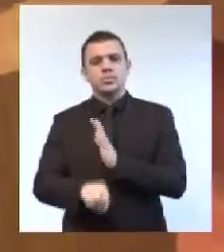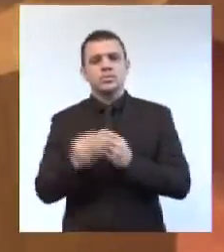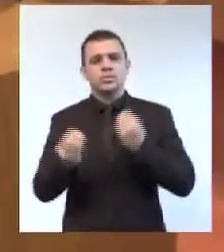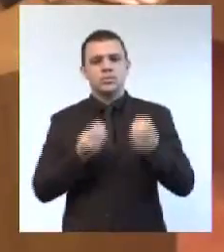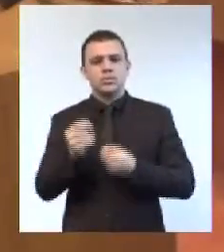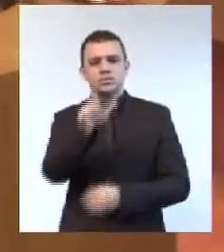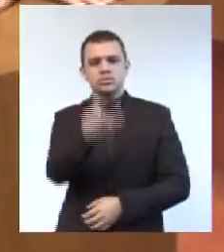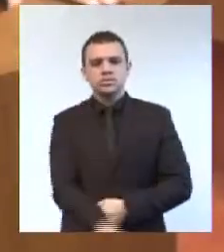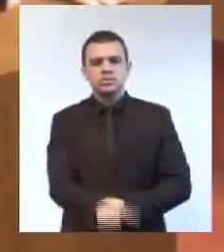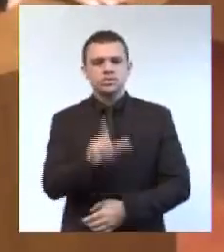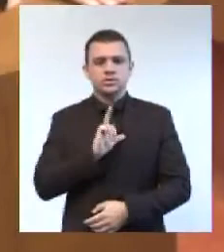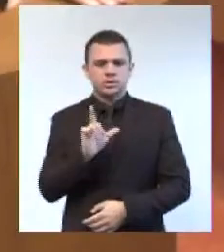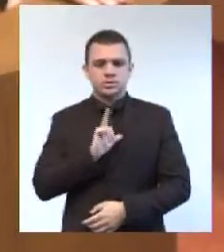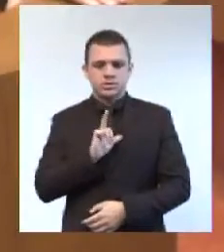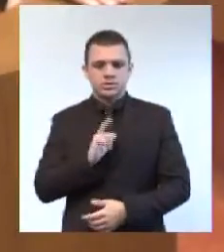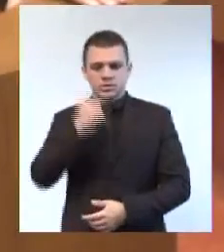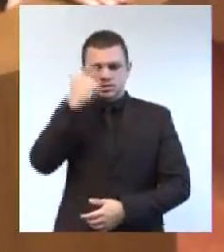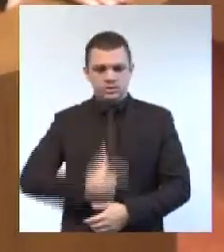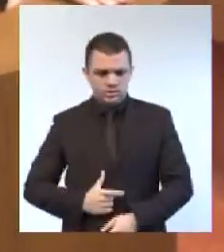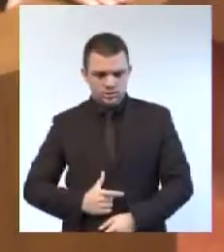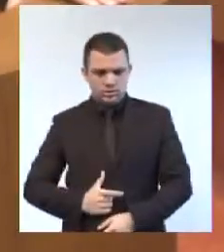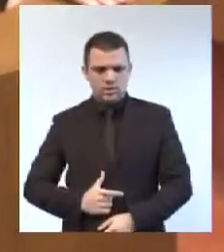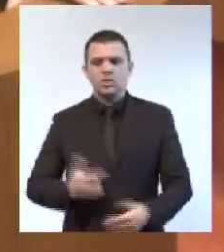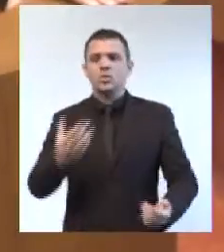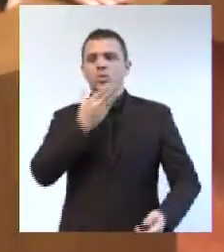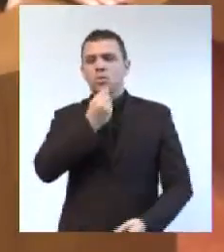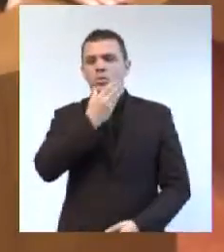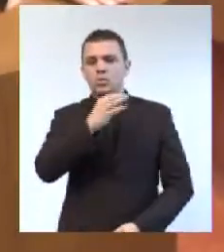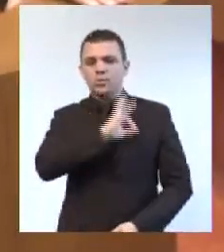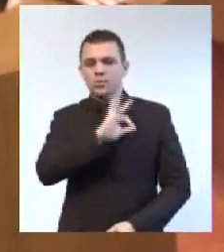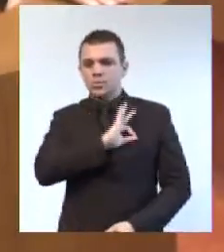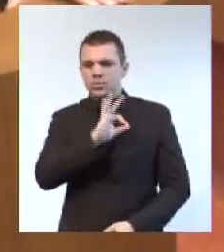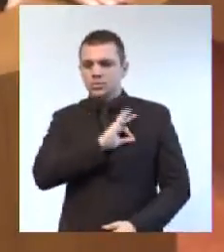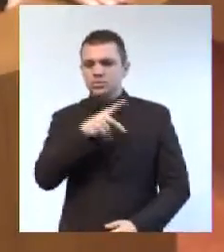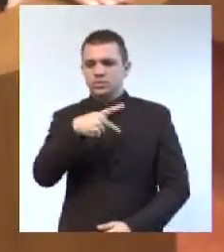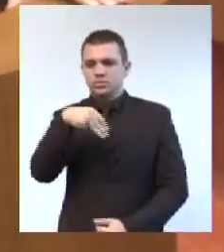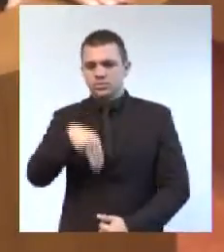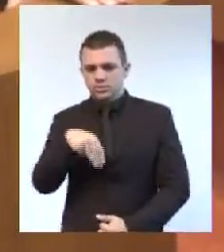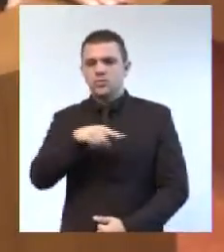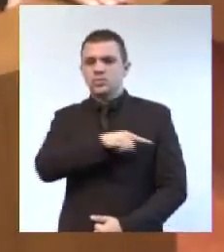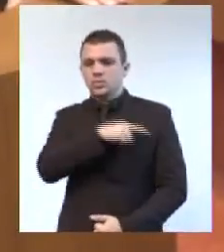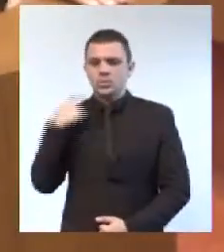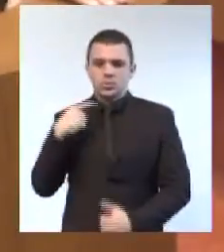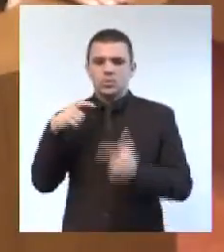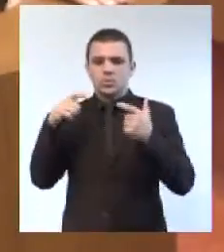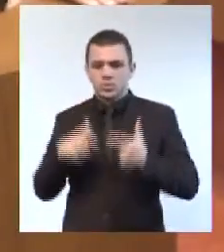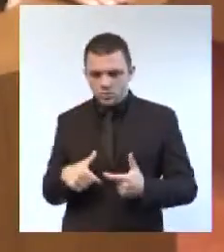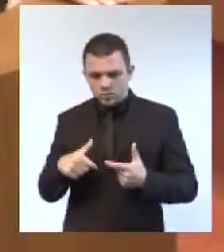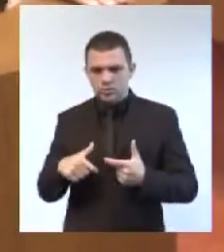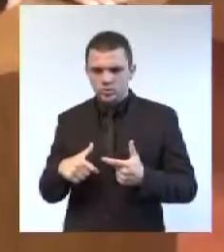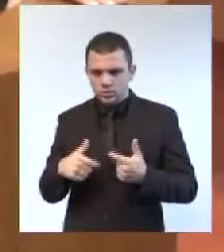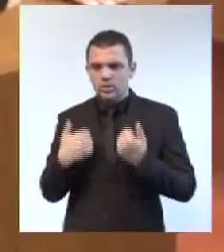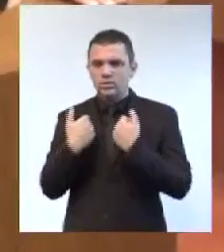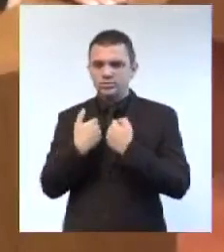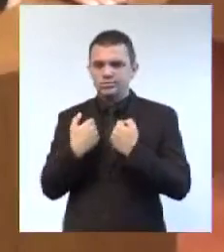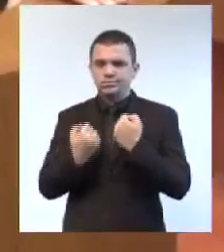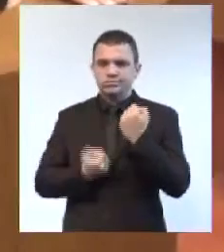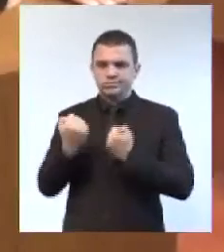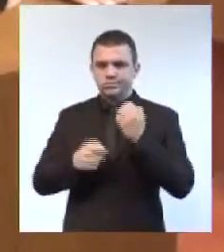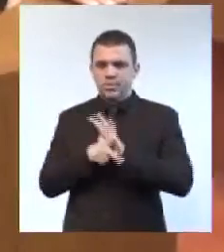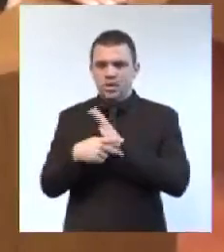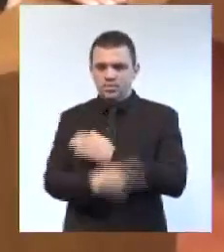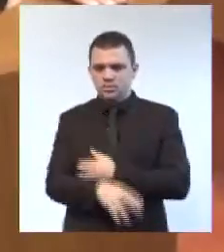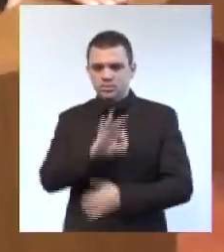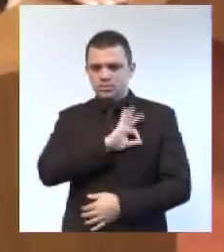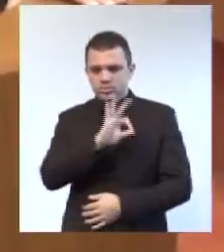cidadão, quando o policial militar morreu ao ser metralhado no trailer e Vossa Excelência já utilizava as redes sociais para se manifestar